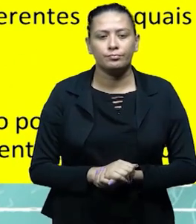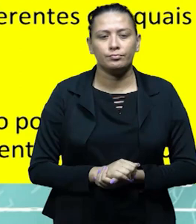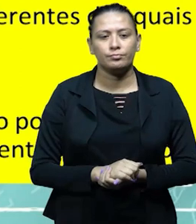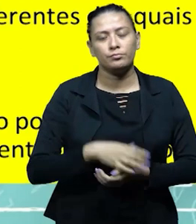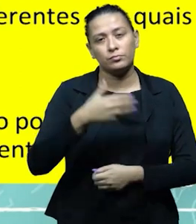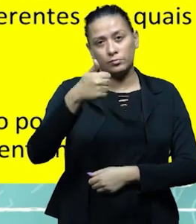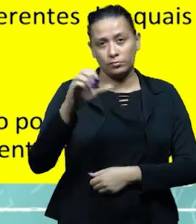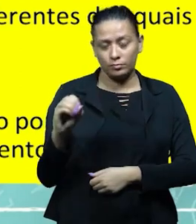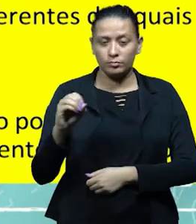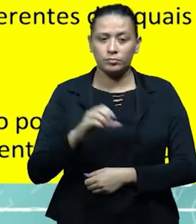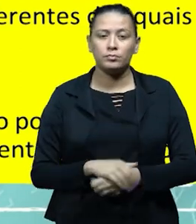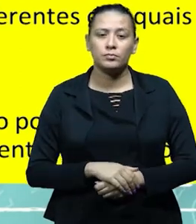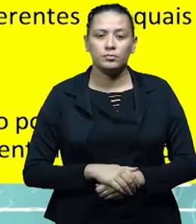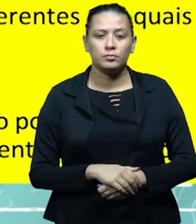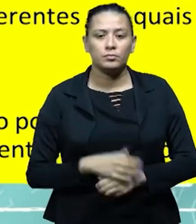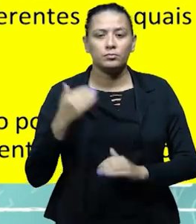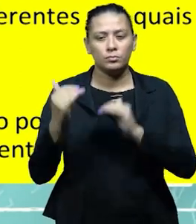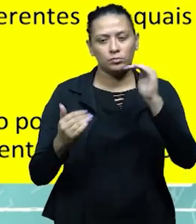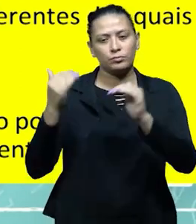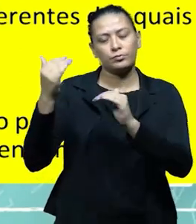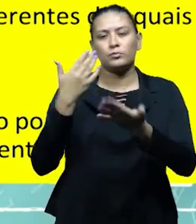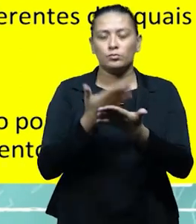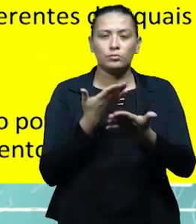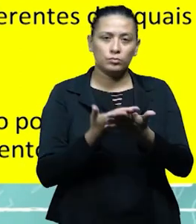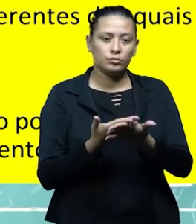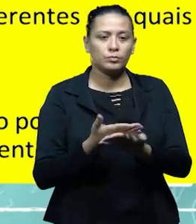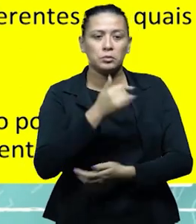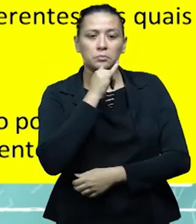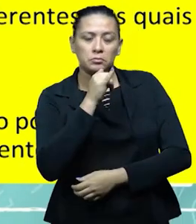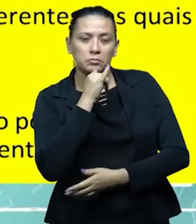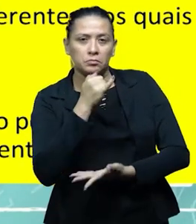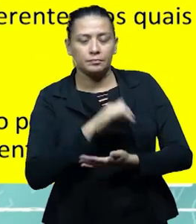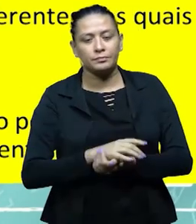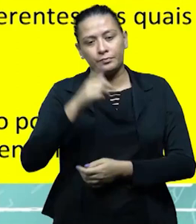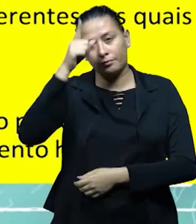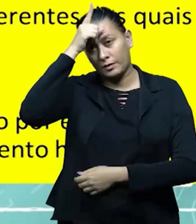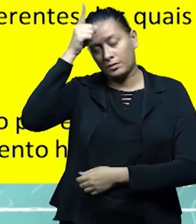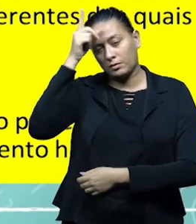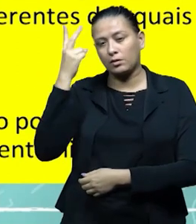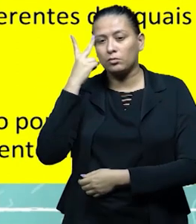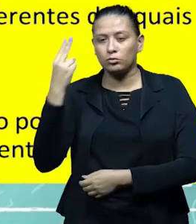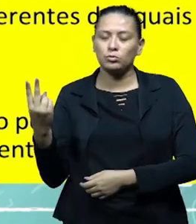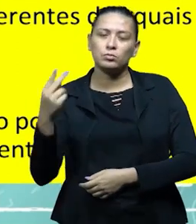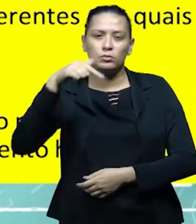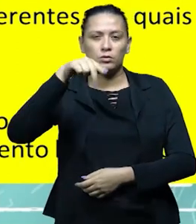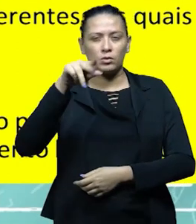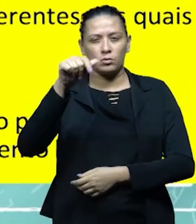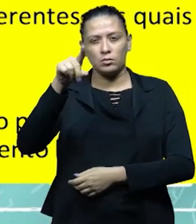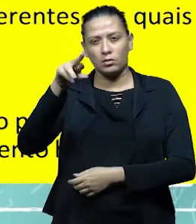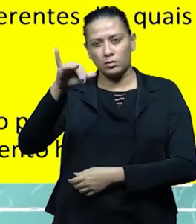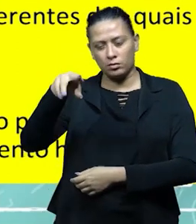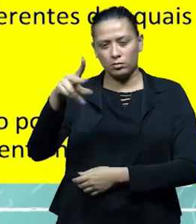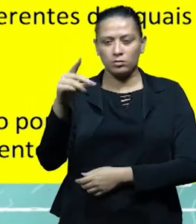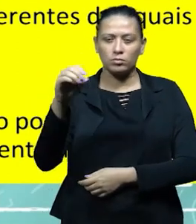número 10 desenvolver outras formas de registro de estudo Como elaborar uma história em quadrinhos